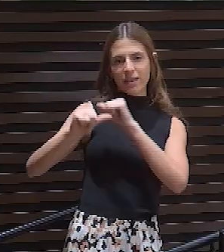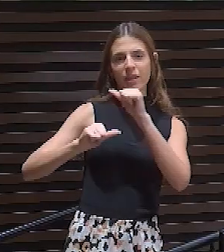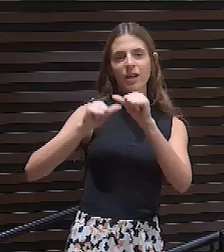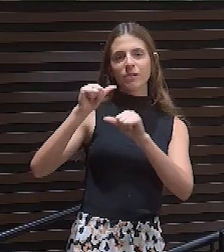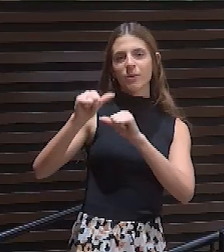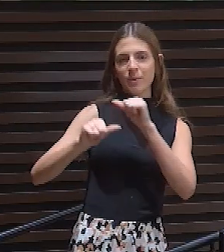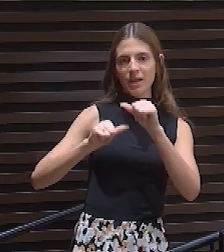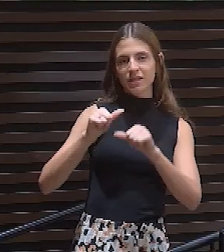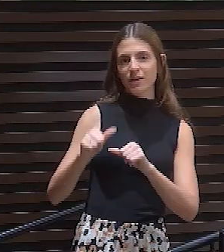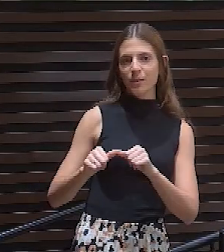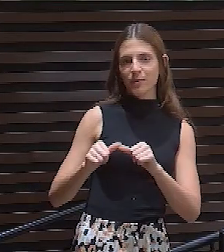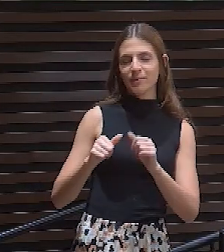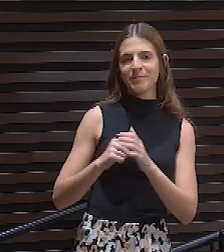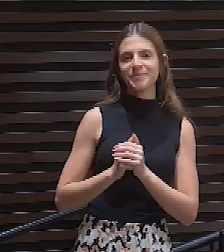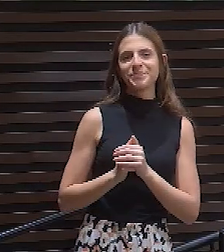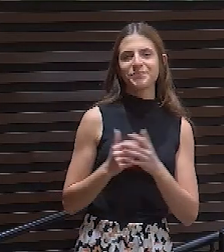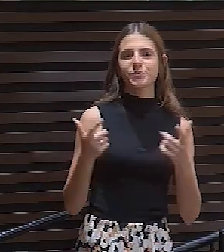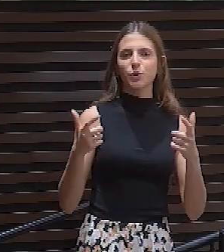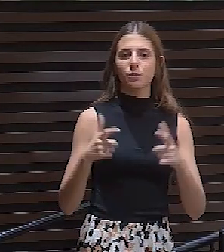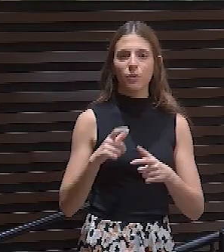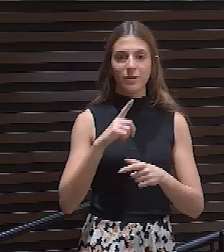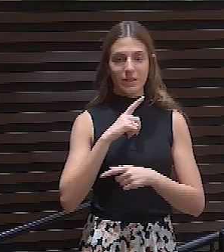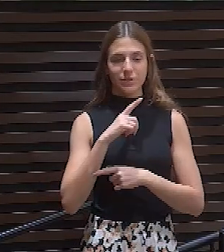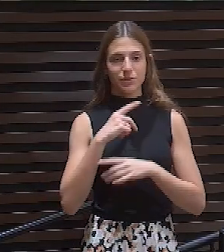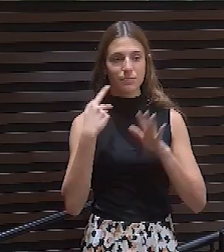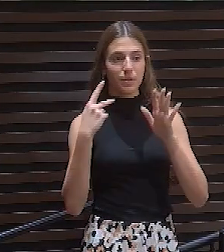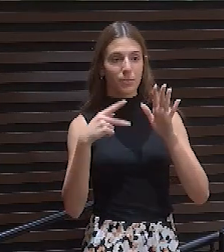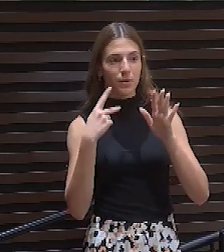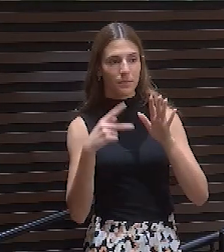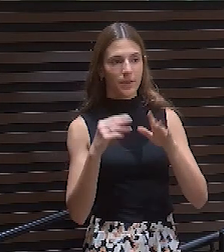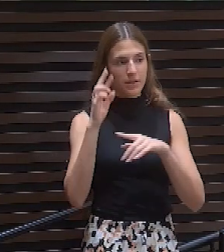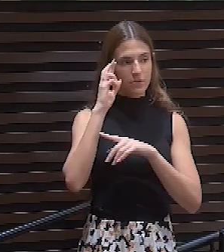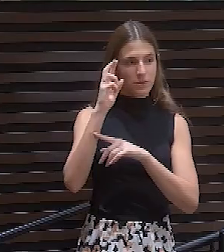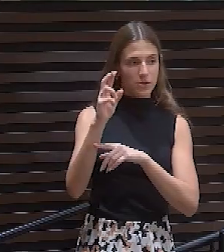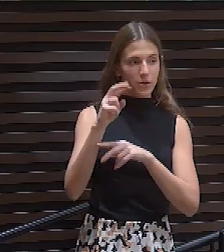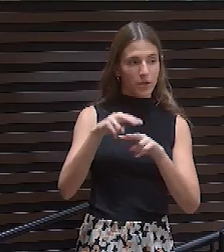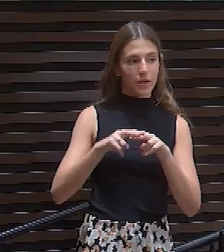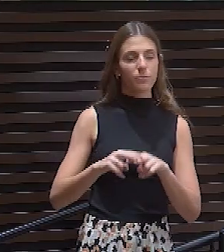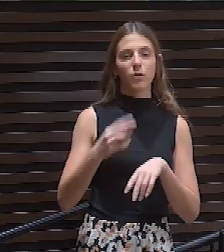Um povo que tinha um pacto com o Senhor e por 40 anos